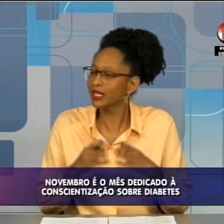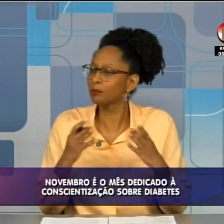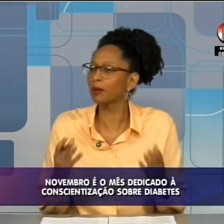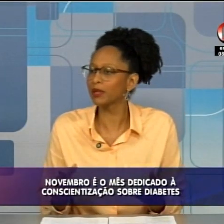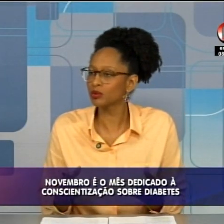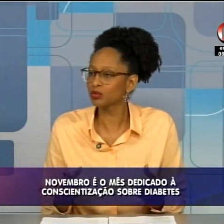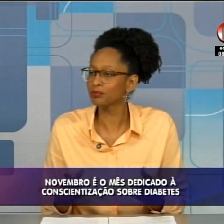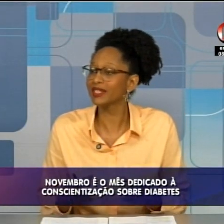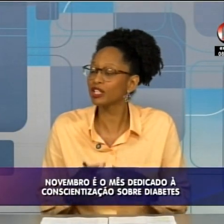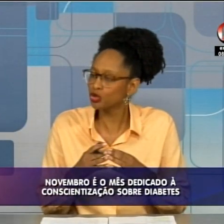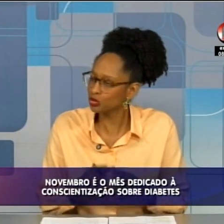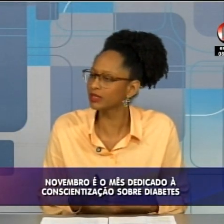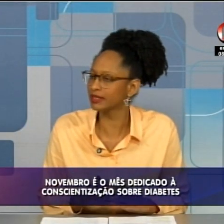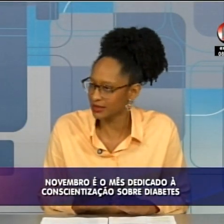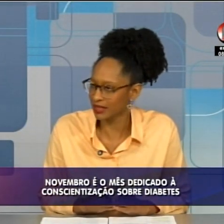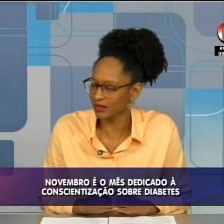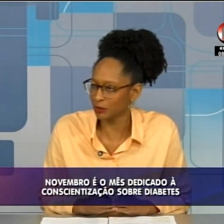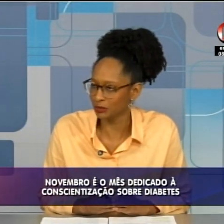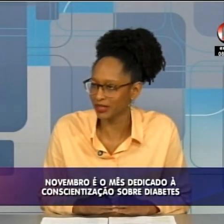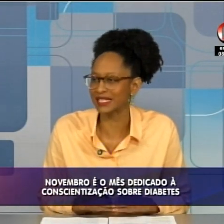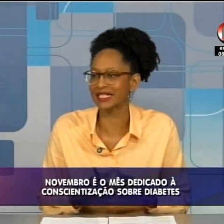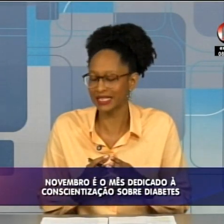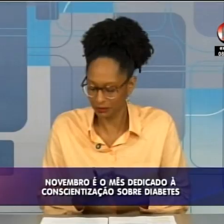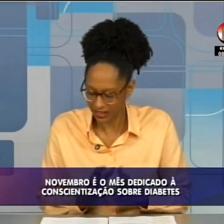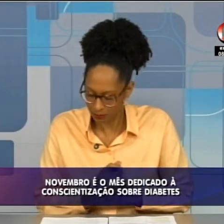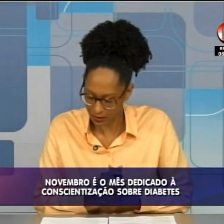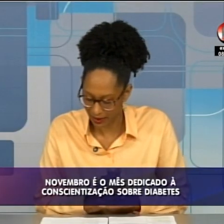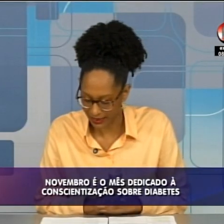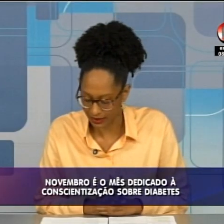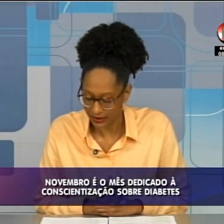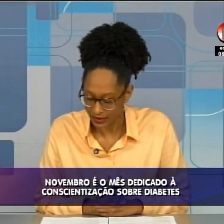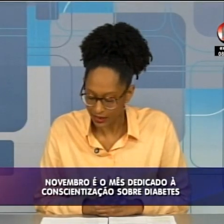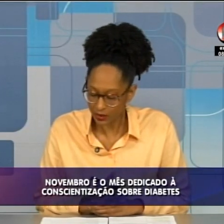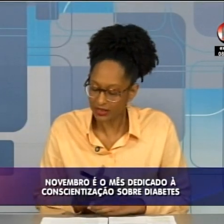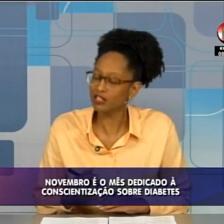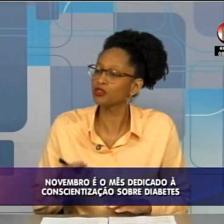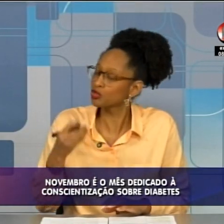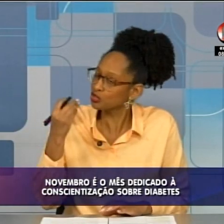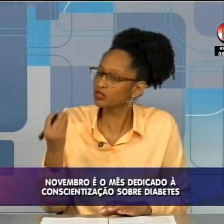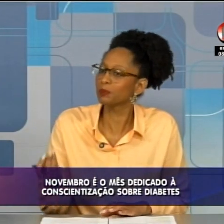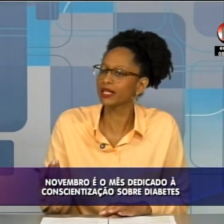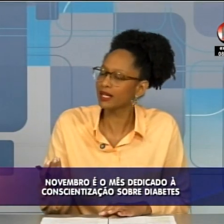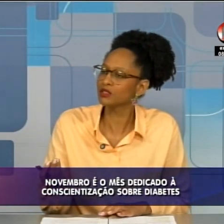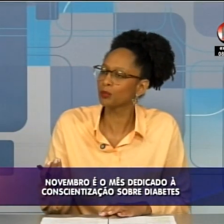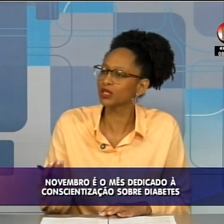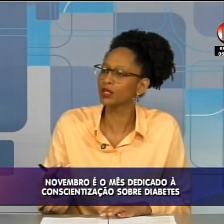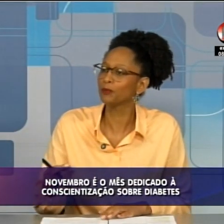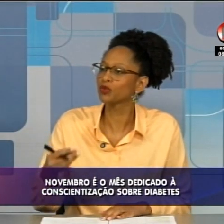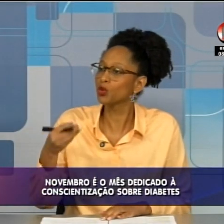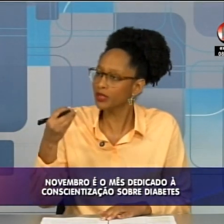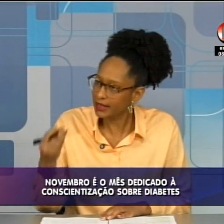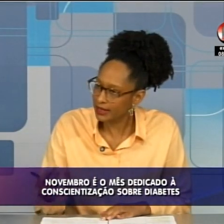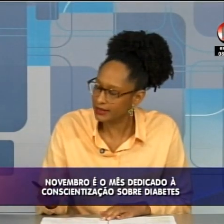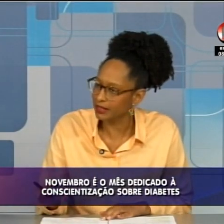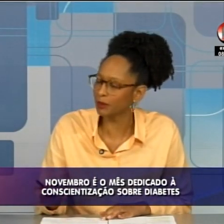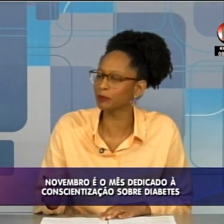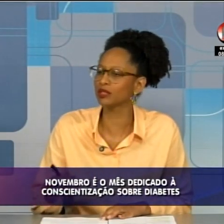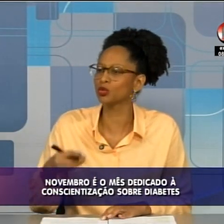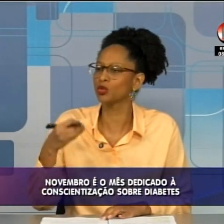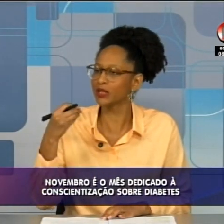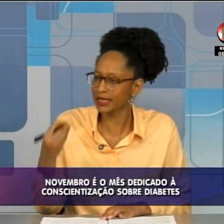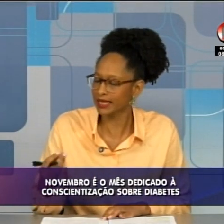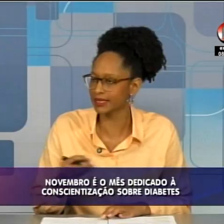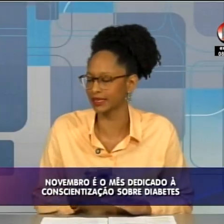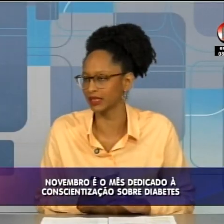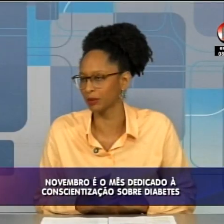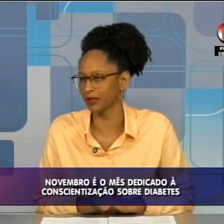tem um equipamento que ajuda nesse tratamento, que é essa câmara hiperbárica. Eu queria que o senhor explicasse um pouquinho o que é esse